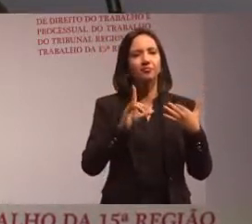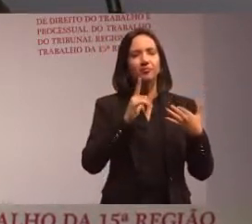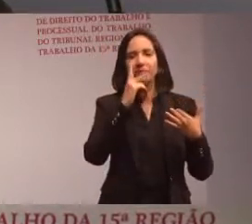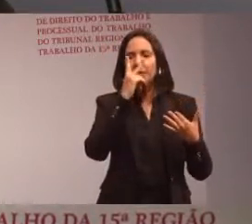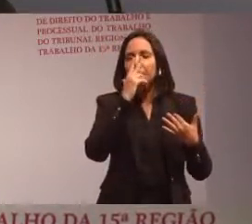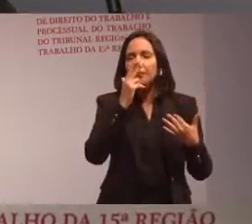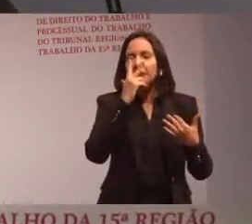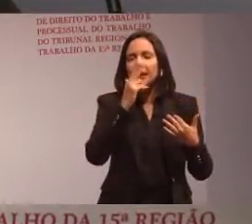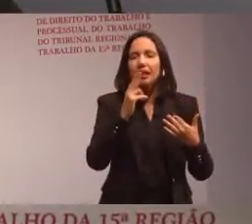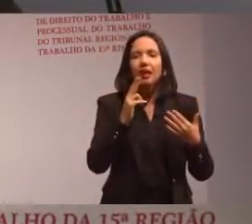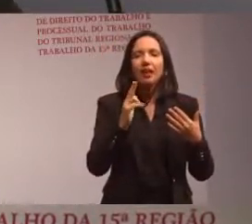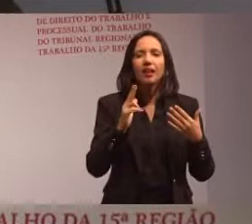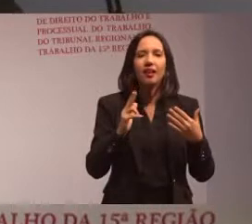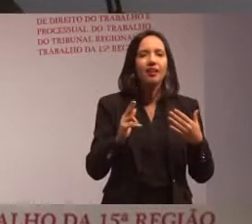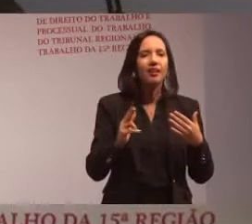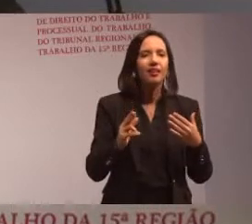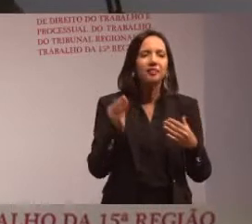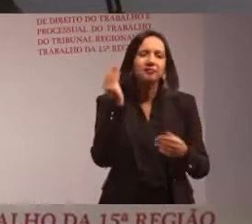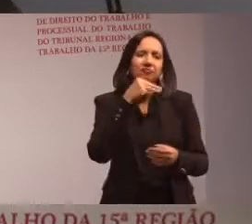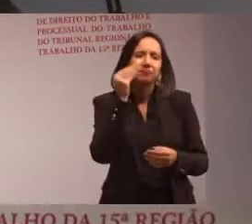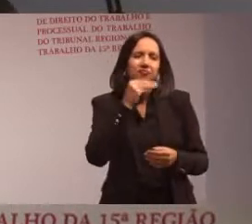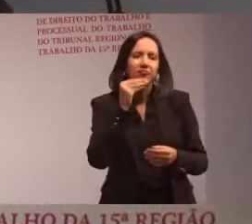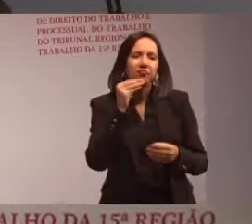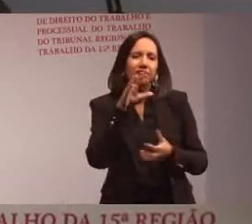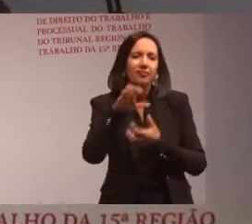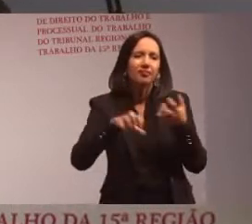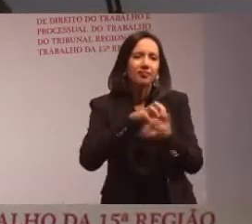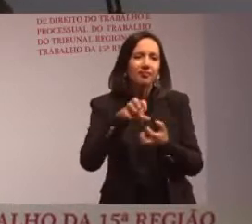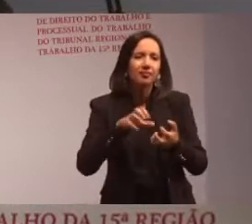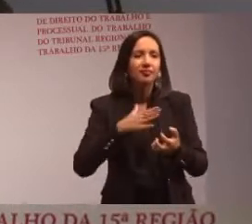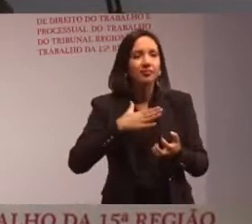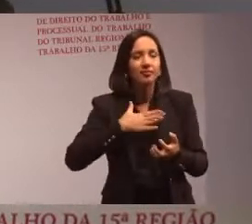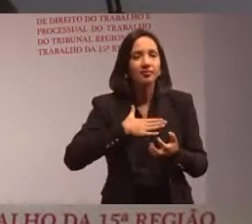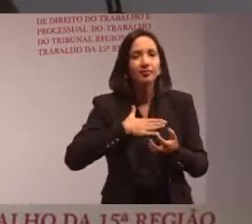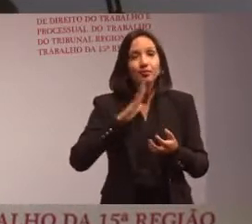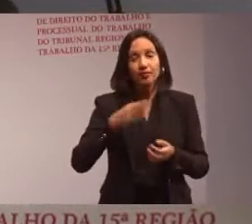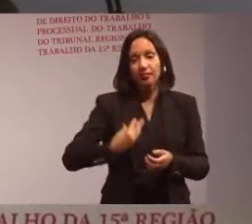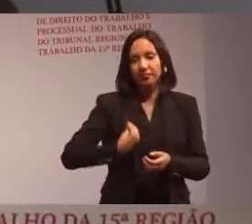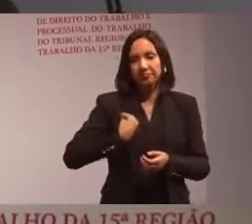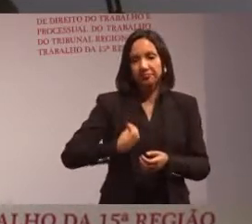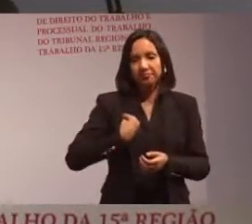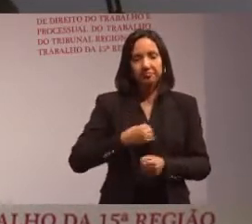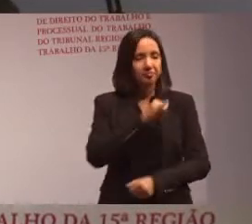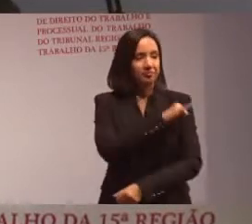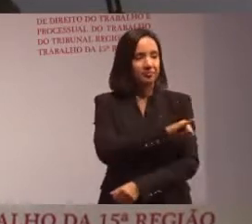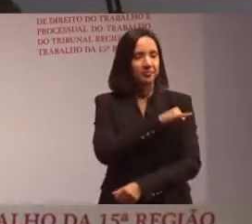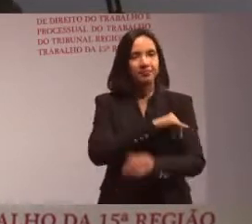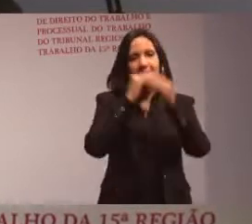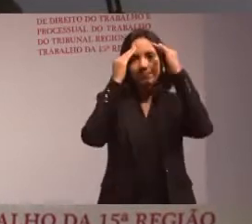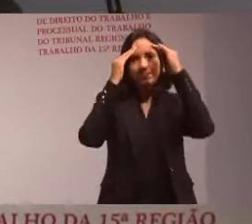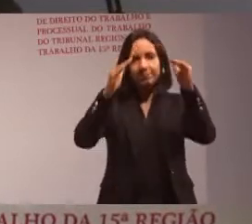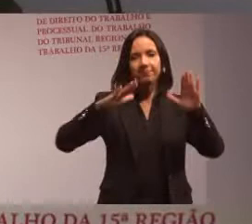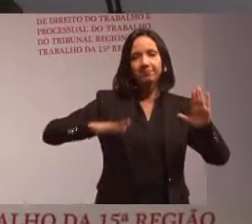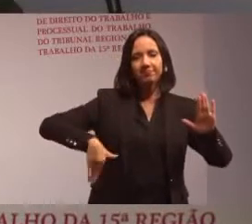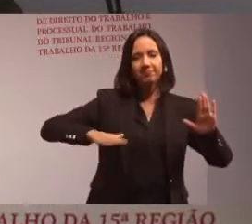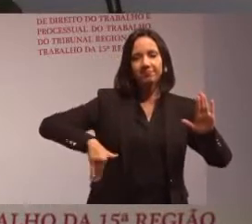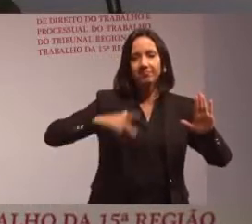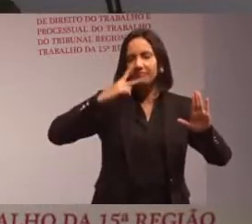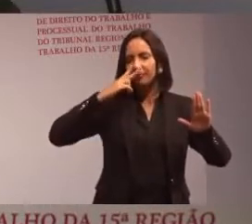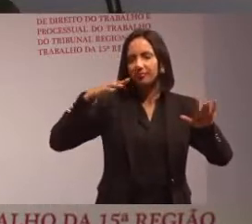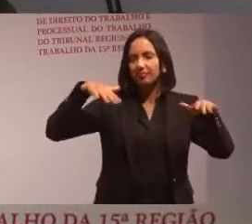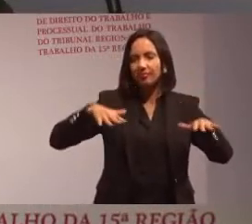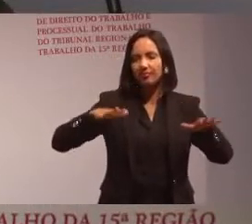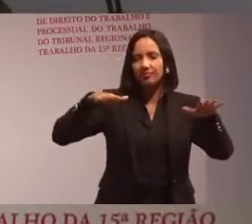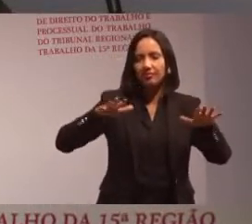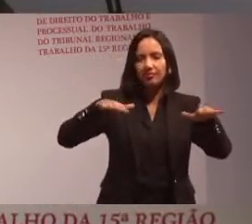marolinha. Como eu já morei no Rio de Janeiro, eu tenho muito respeito ao mar, né? Às vezes a gente acha que é só uma marolinha, mas